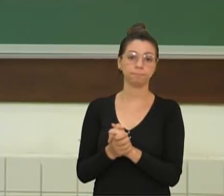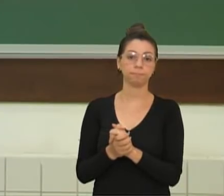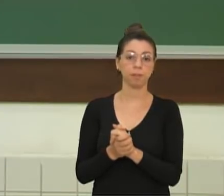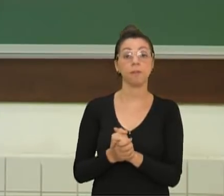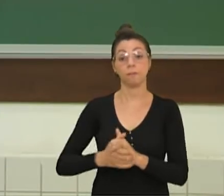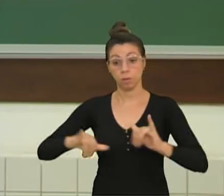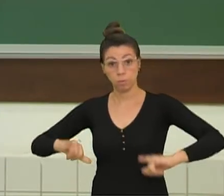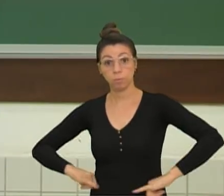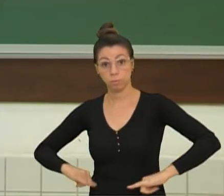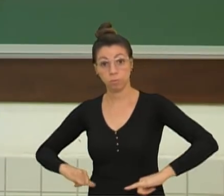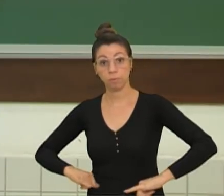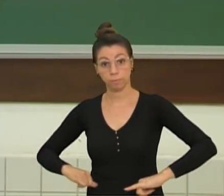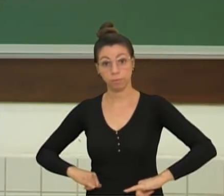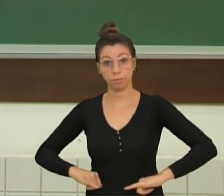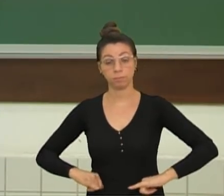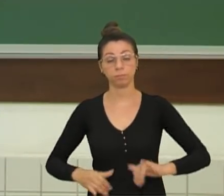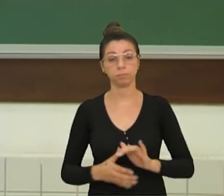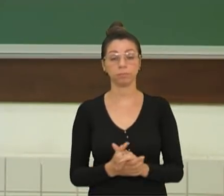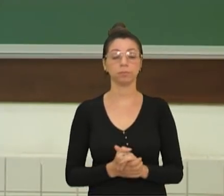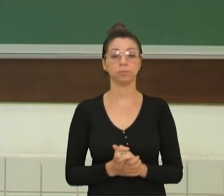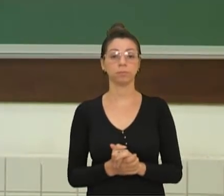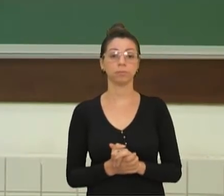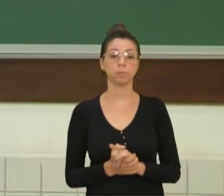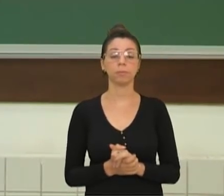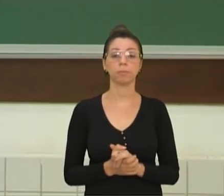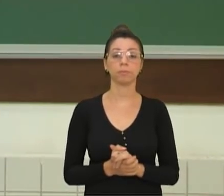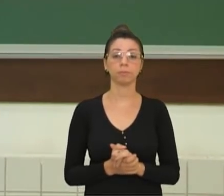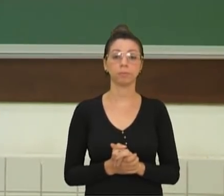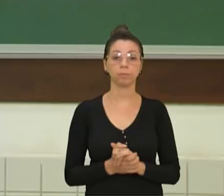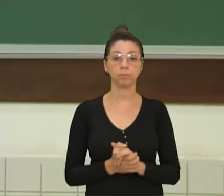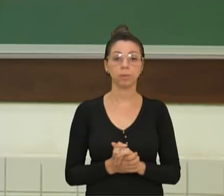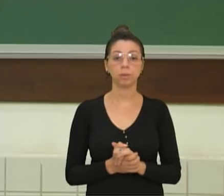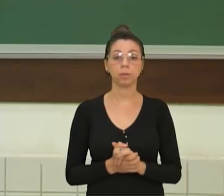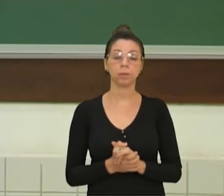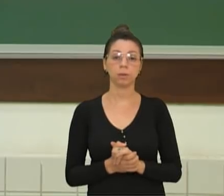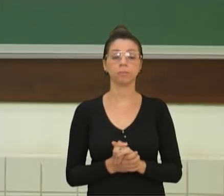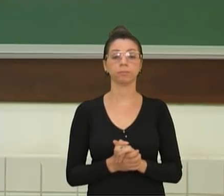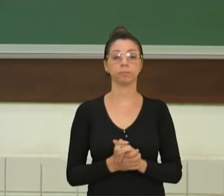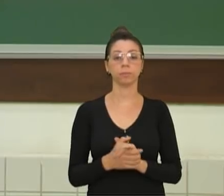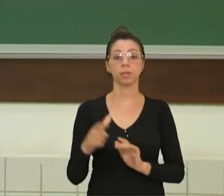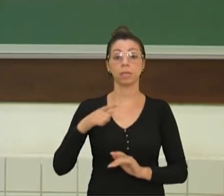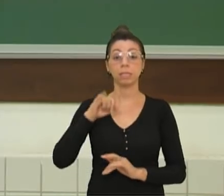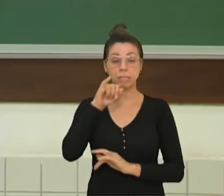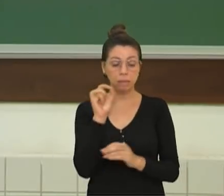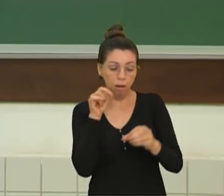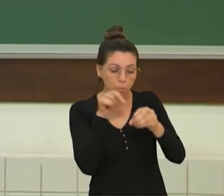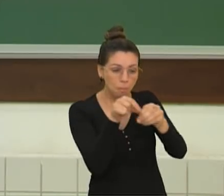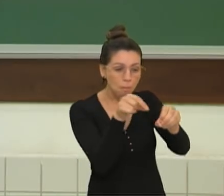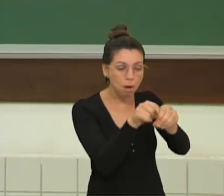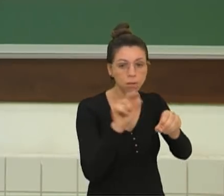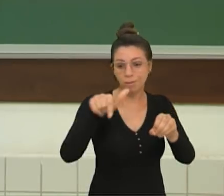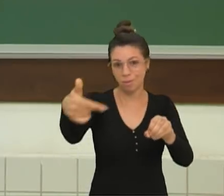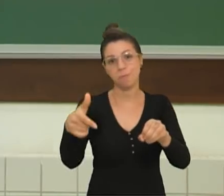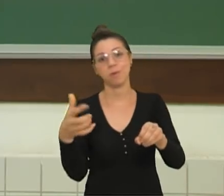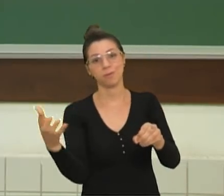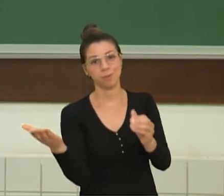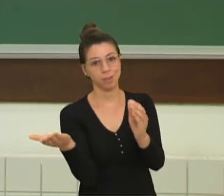a consequência. É aquele velho ditado que se diz, né? Tudo que se planta, uma hora você vai colher.